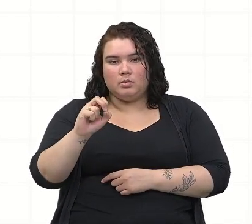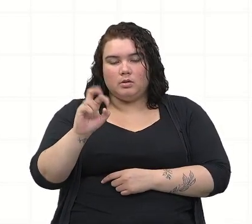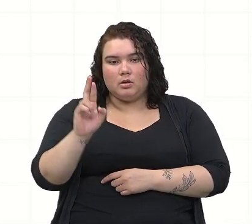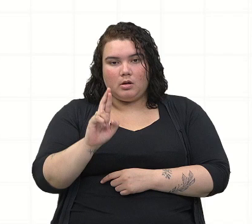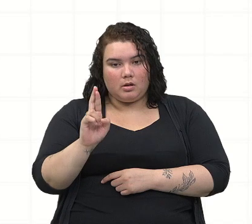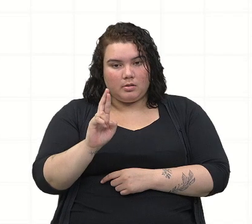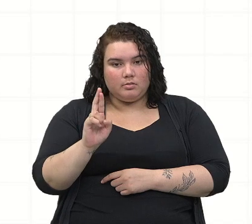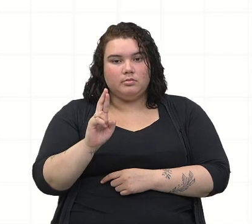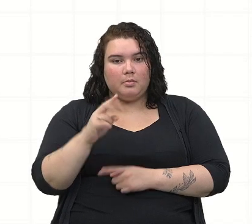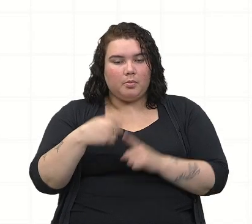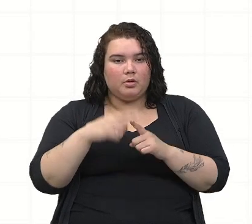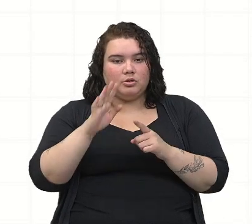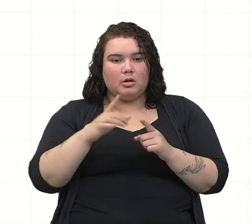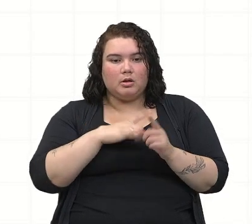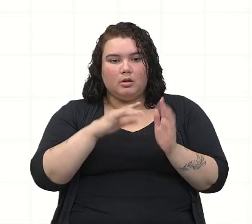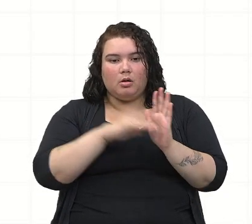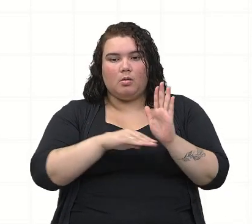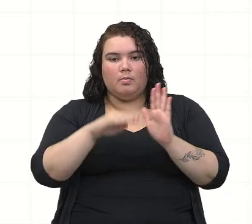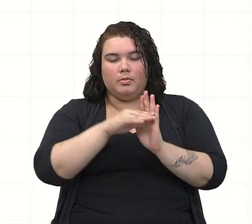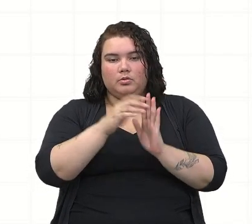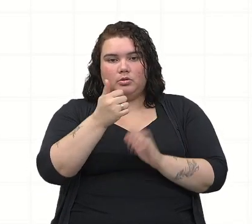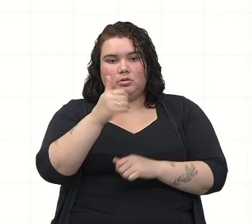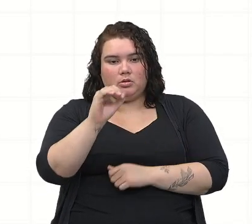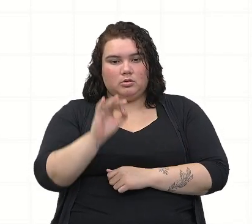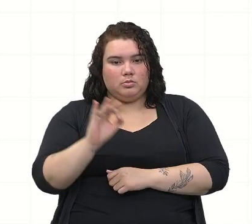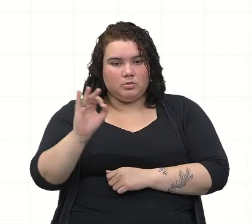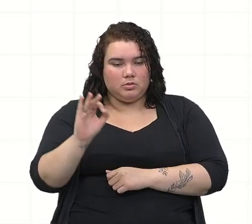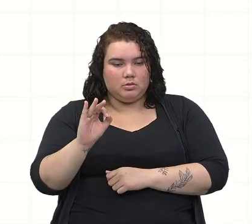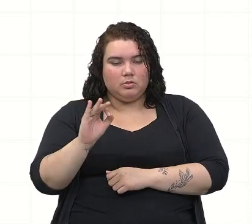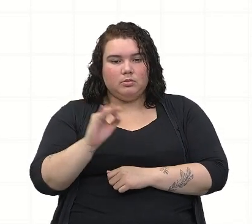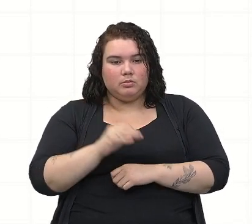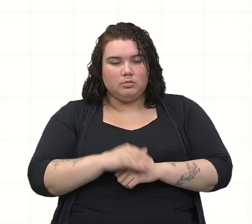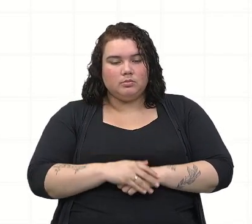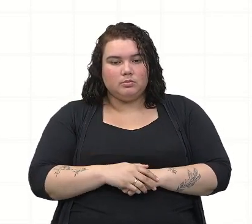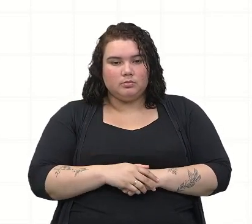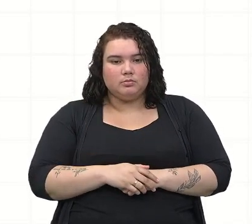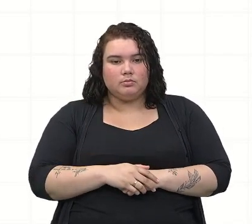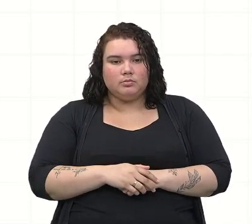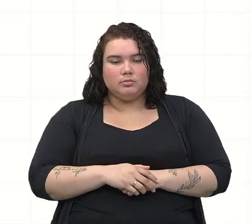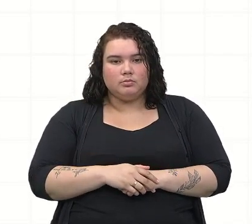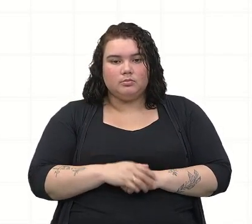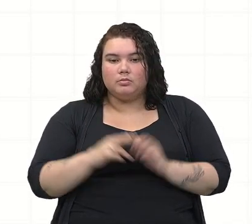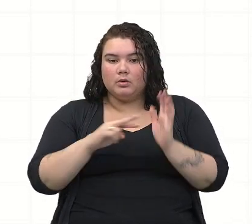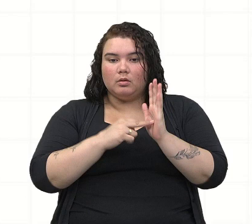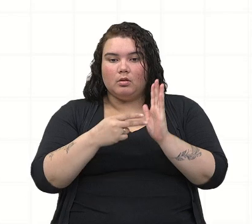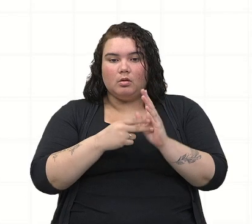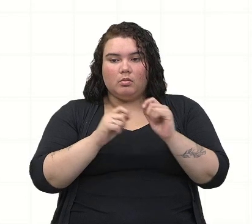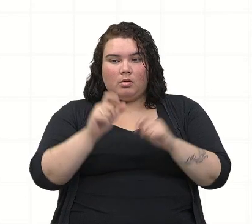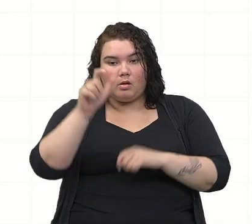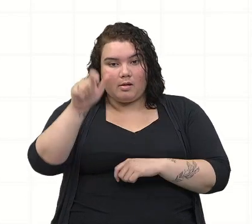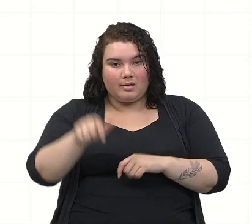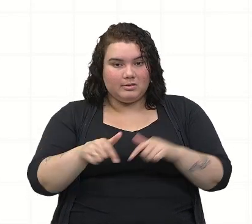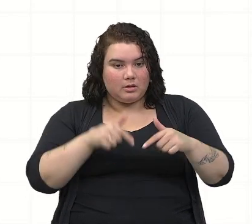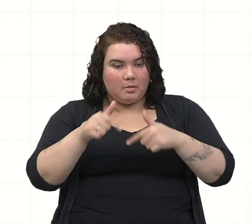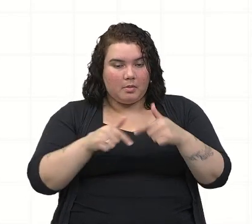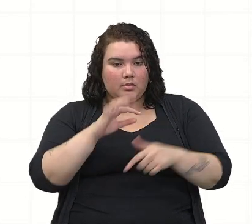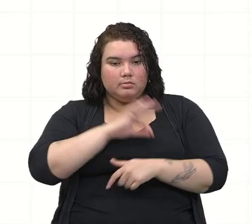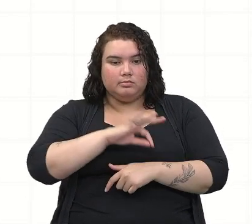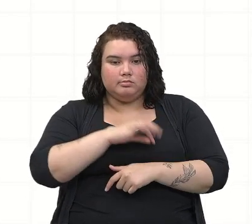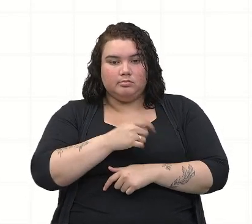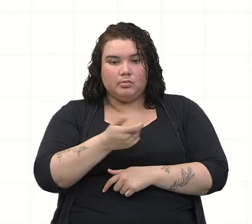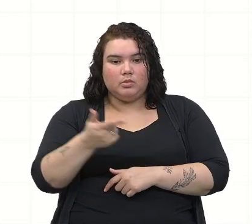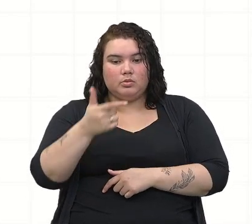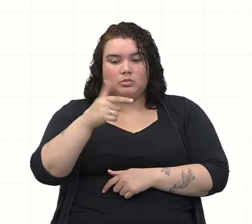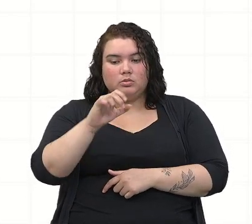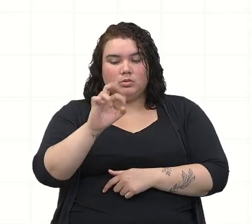2.750. Ou já é, né? Se ele realmente recebeu aí. Significa que o funcionário agora recebe R$250